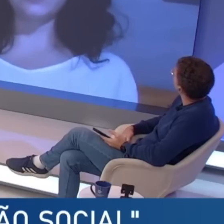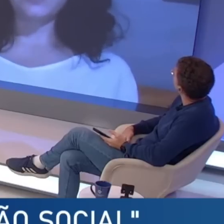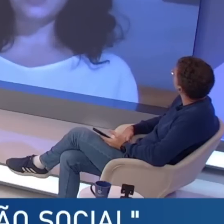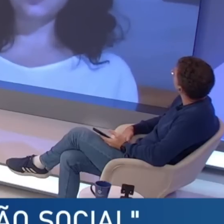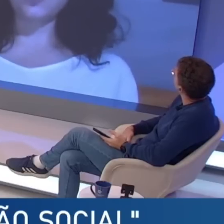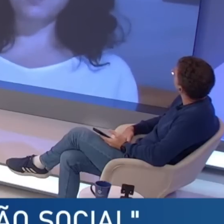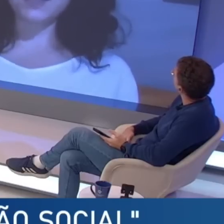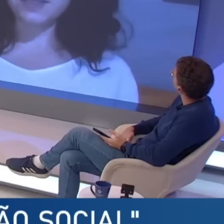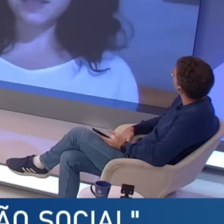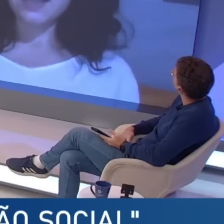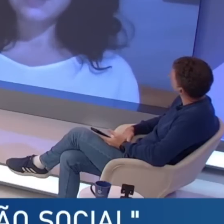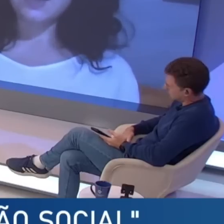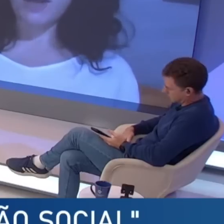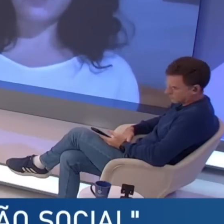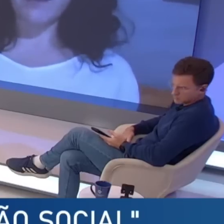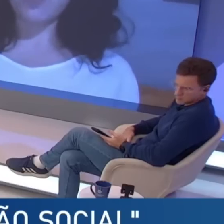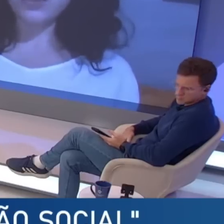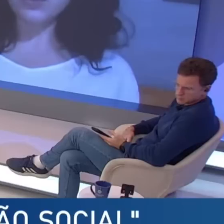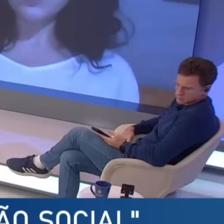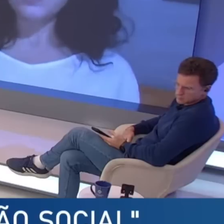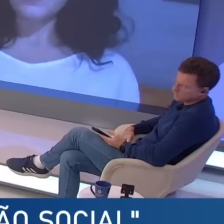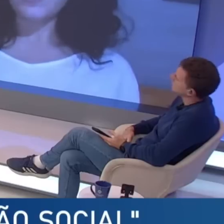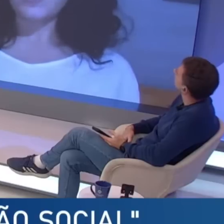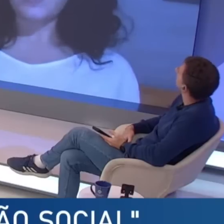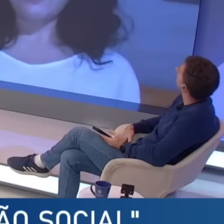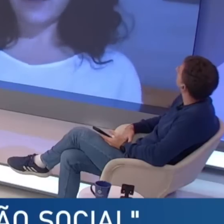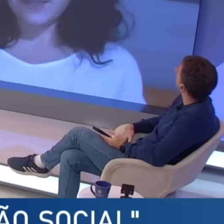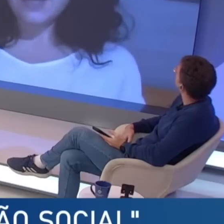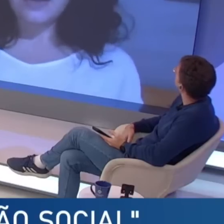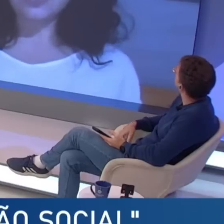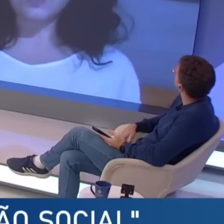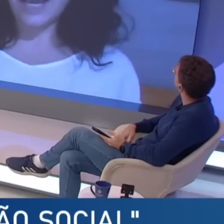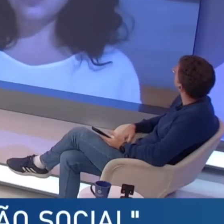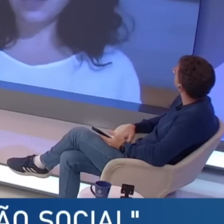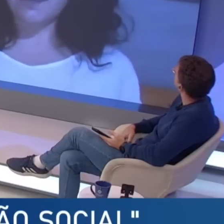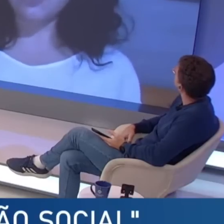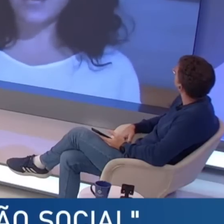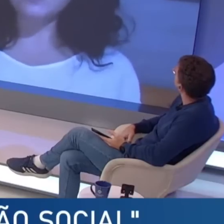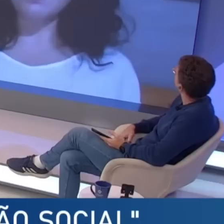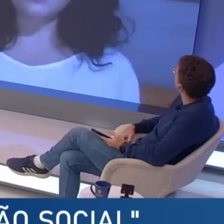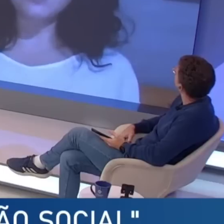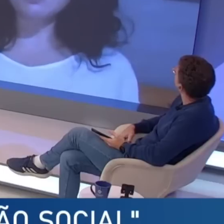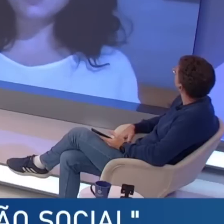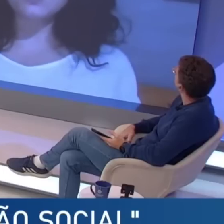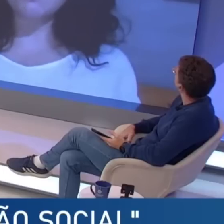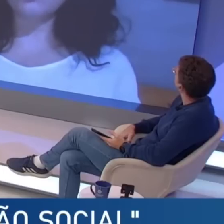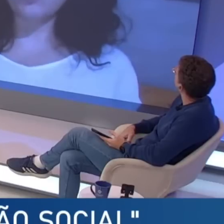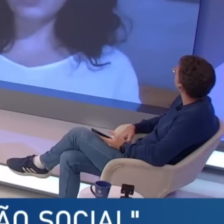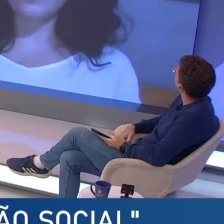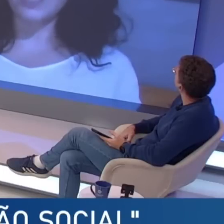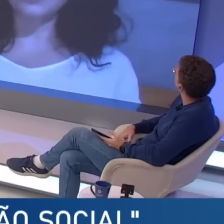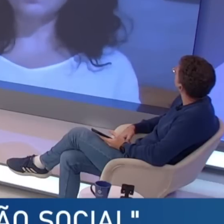né? A gente precisa se qualificar muito e fazer a atividade, o trabalho de base, a militância, mas precisa ser